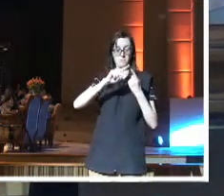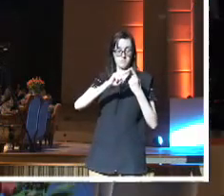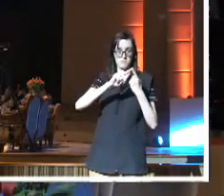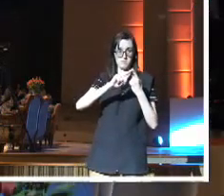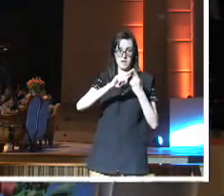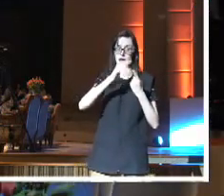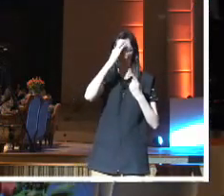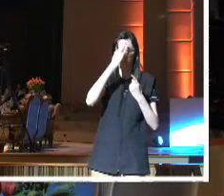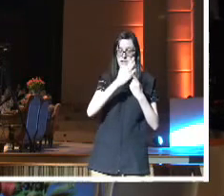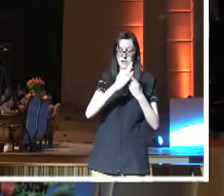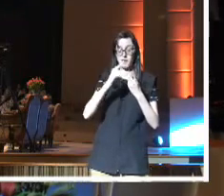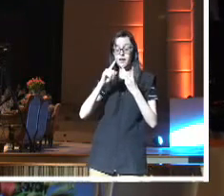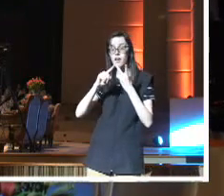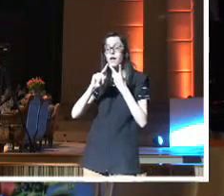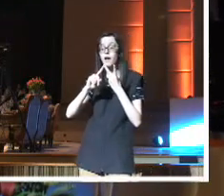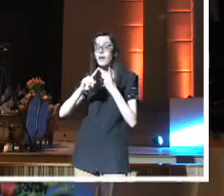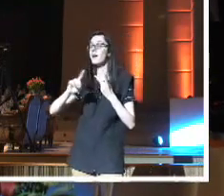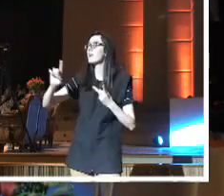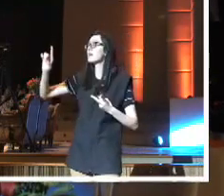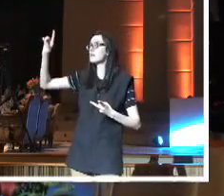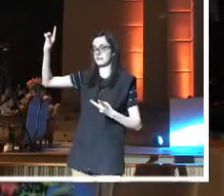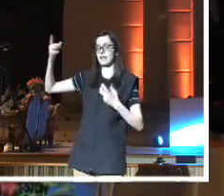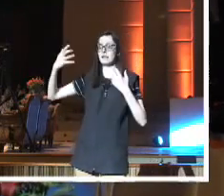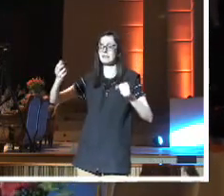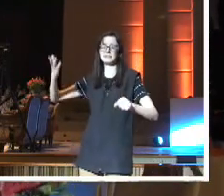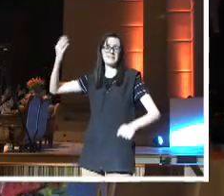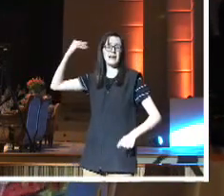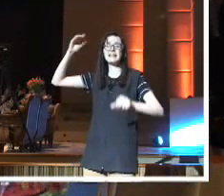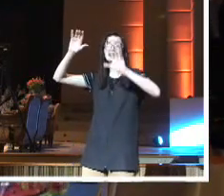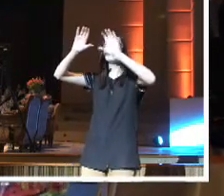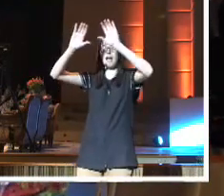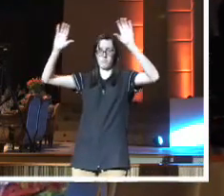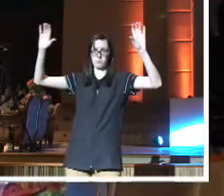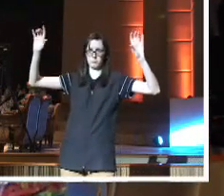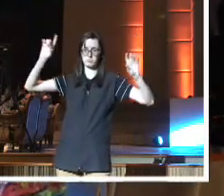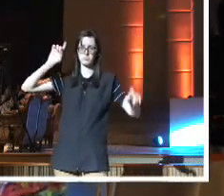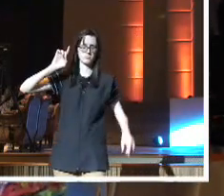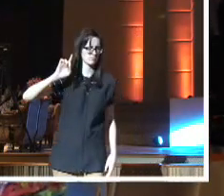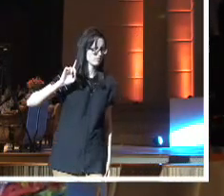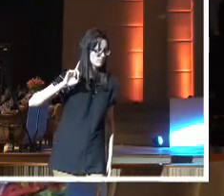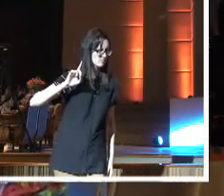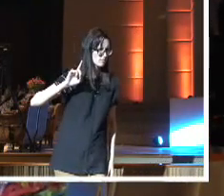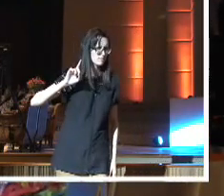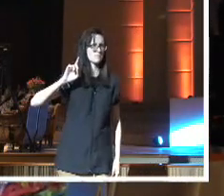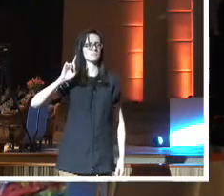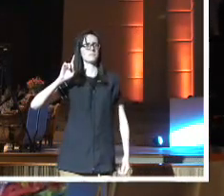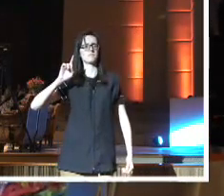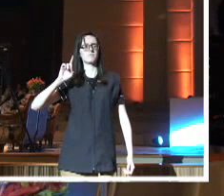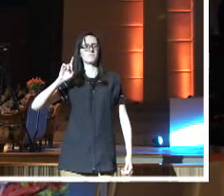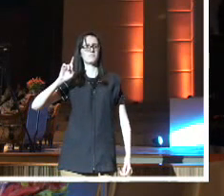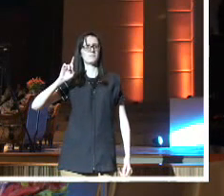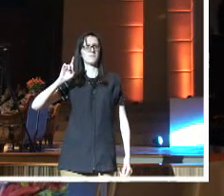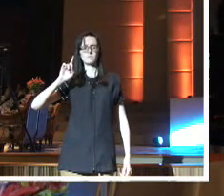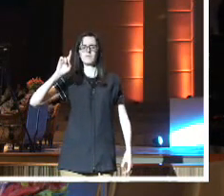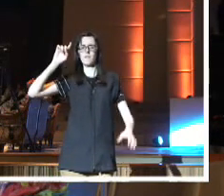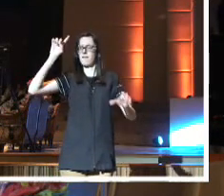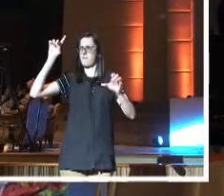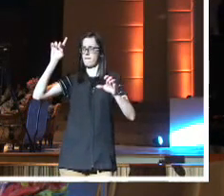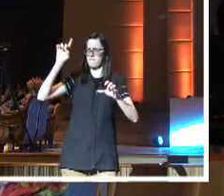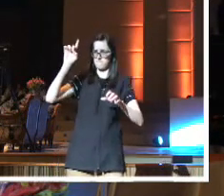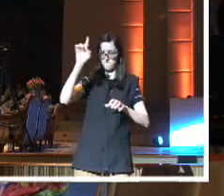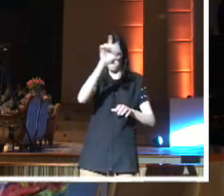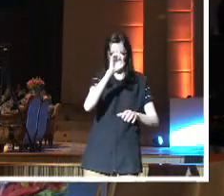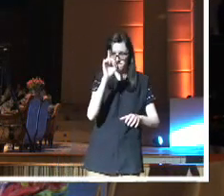Deus que um dia deixou o seu céu, tomou o meu lugar na cruz do Calvário, desceu